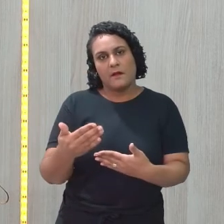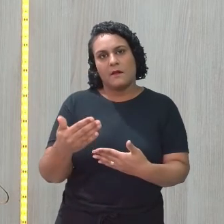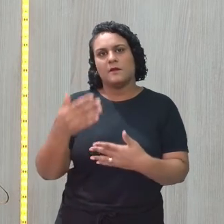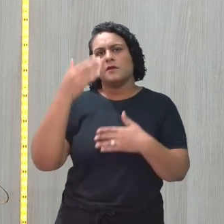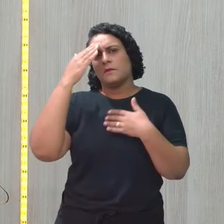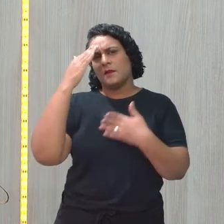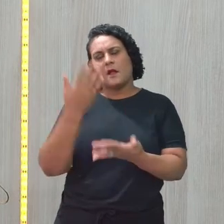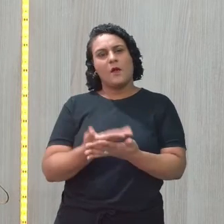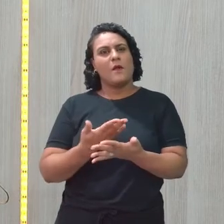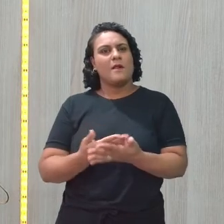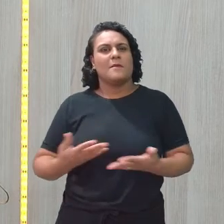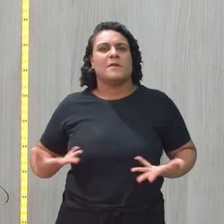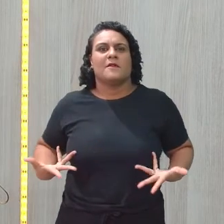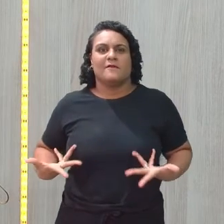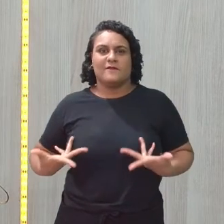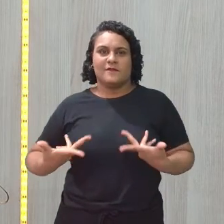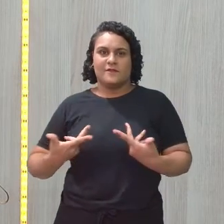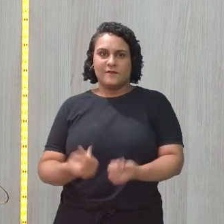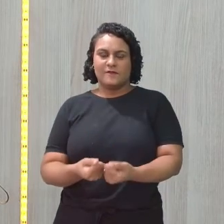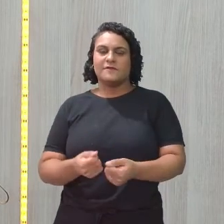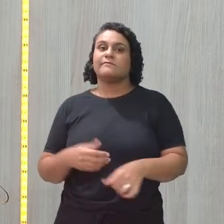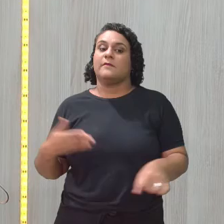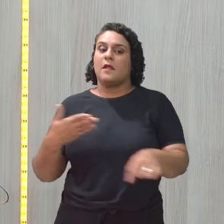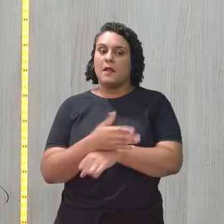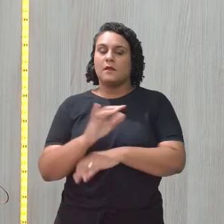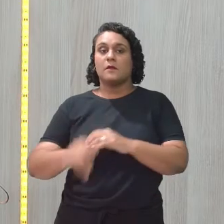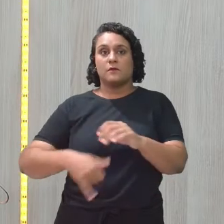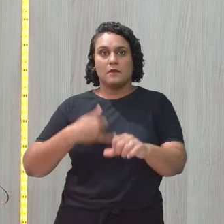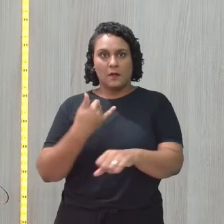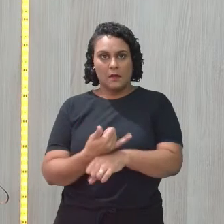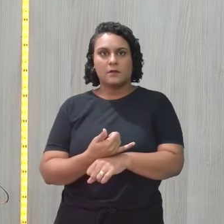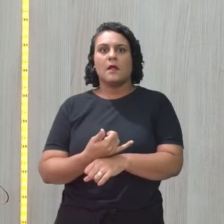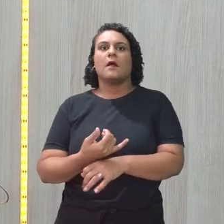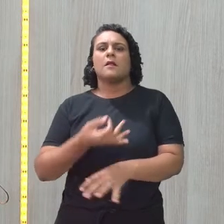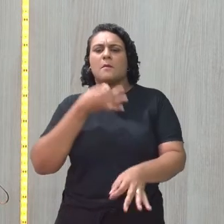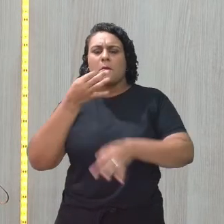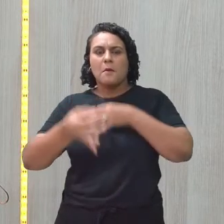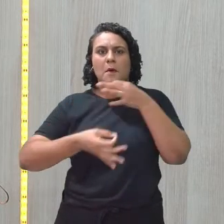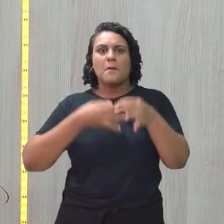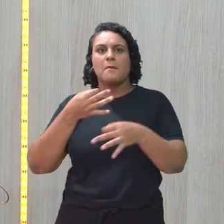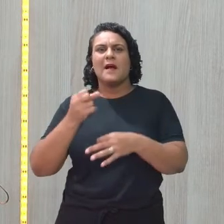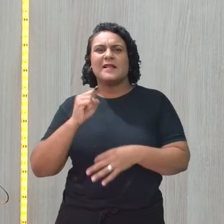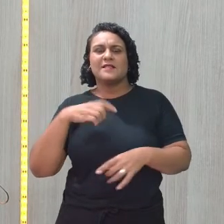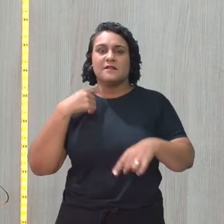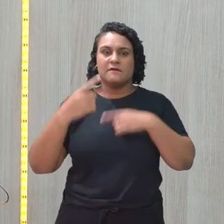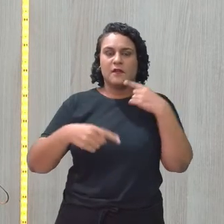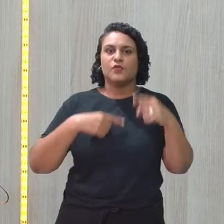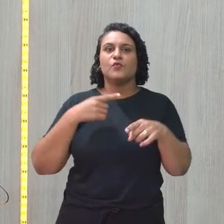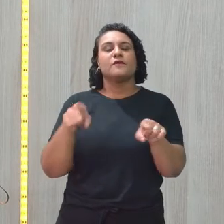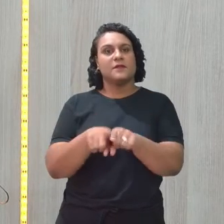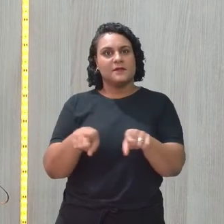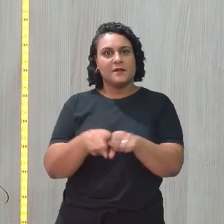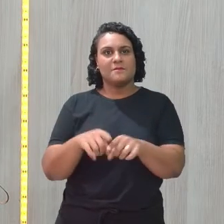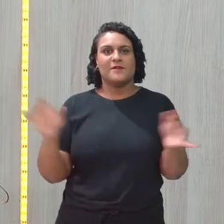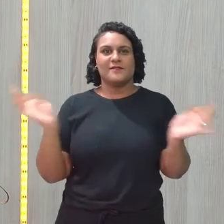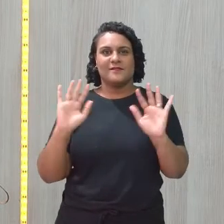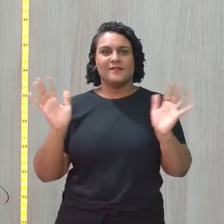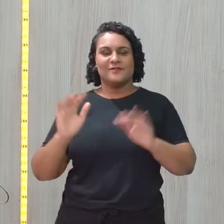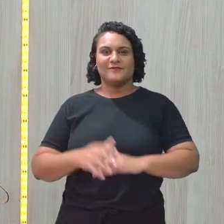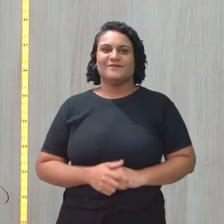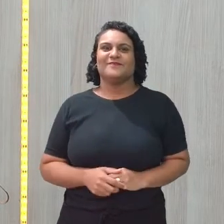aula massa. Então, vai lá no nosso canal no YouTube, manda lá os comentários e qualquer dúvida que vocês tiverem, tá certo? Tchau, tchau